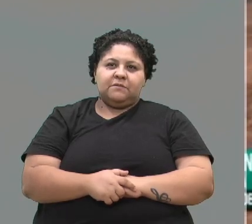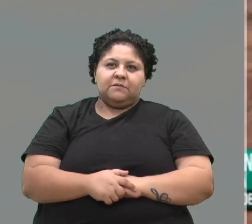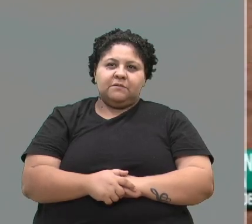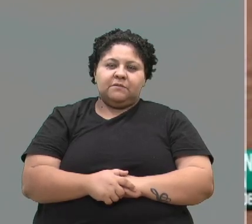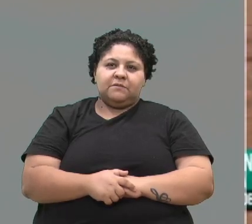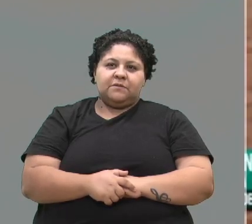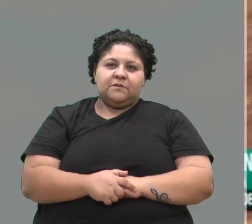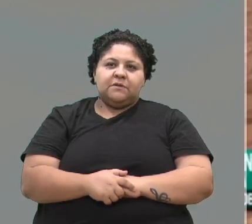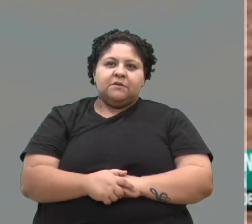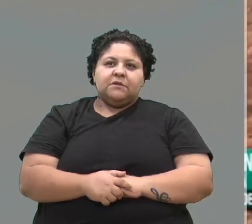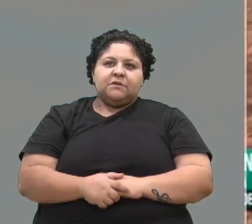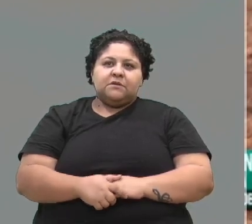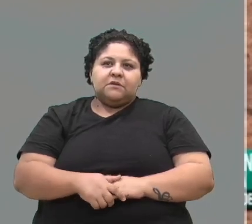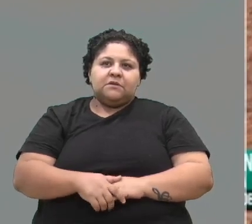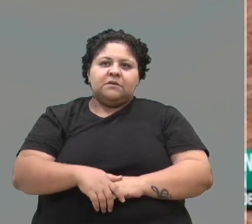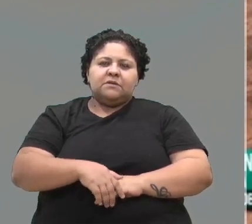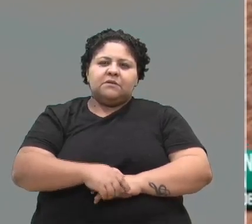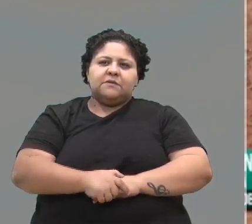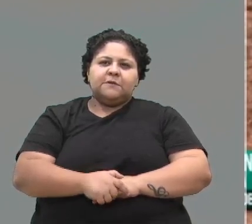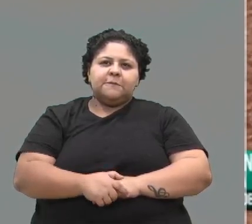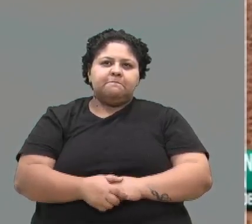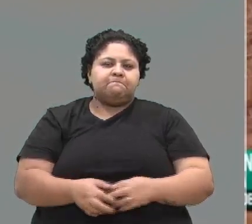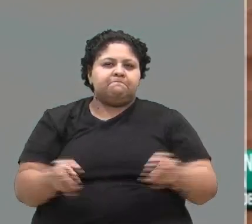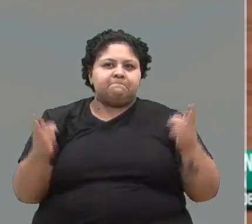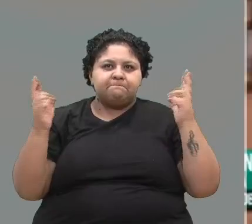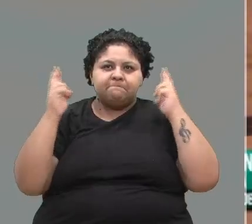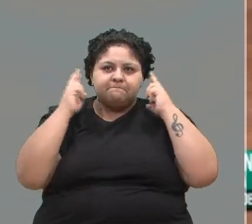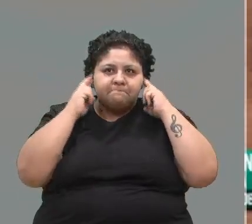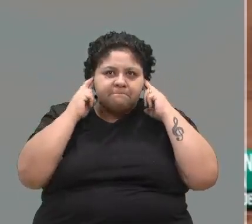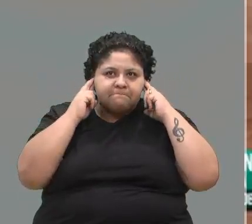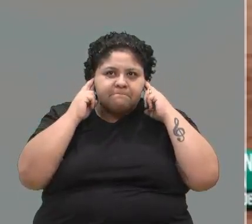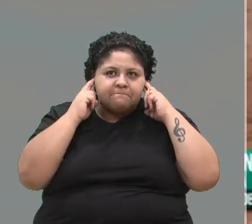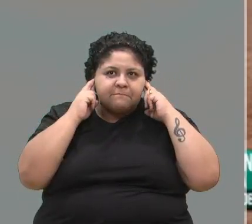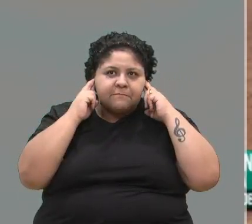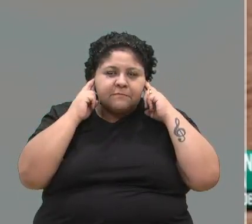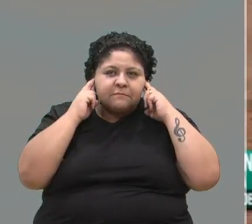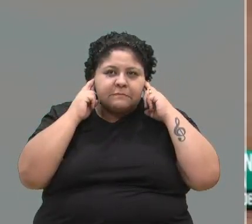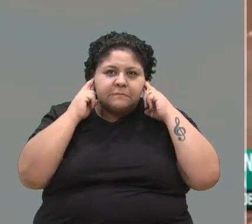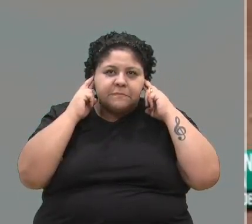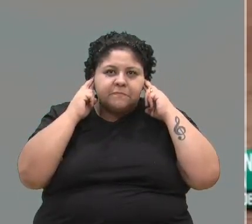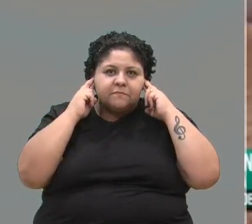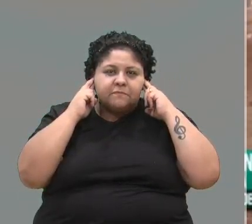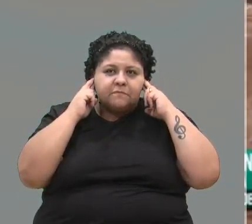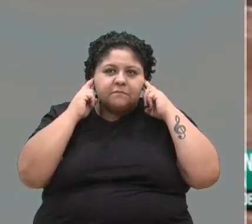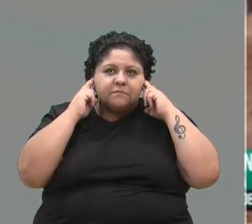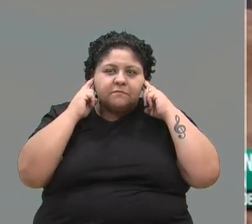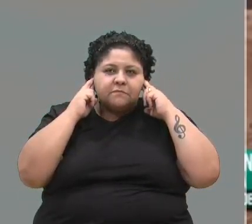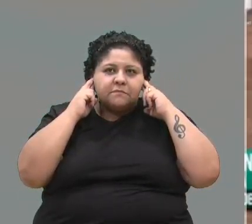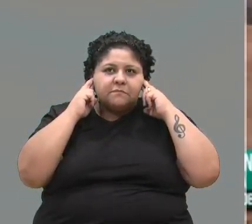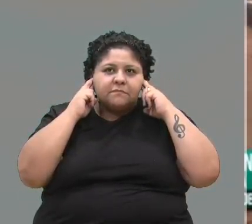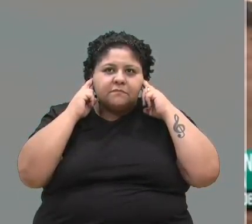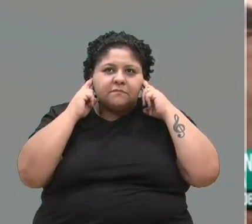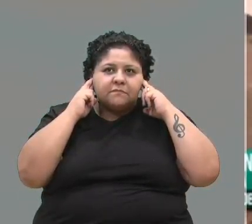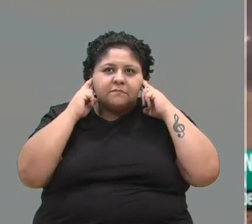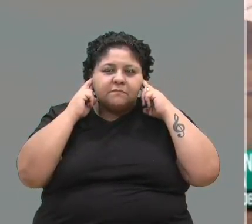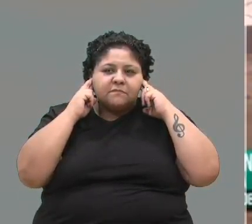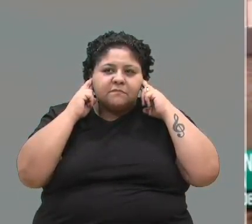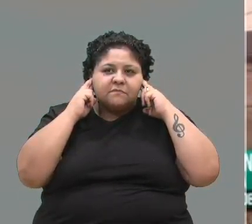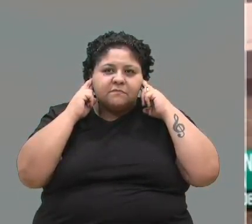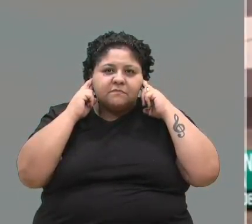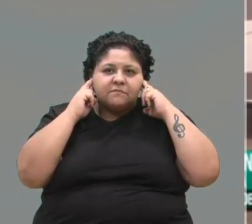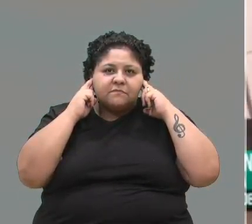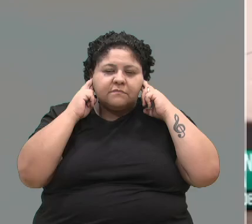Nesse momento a negativa do Luan da Silva.